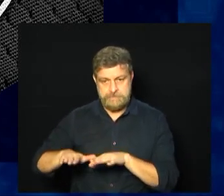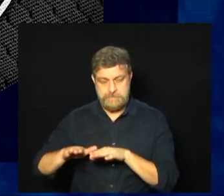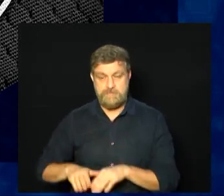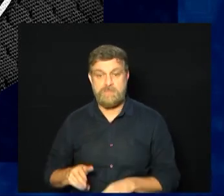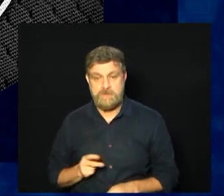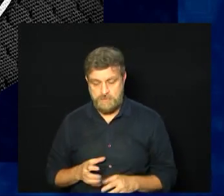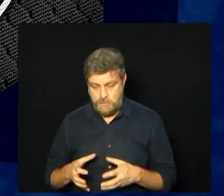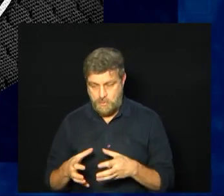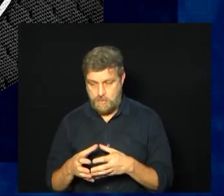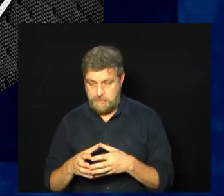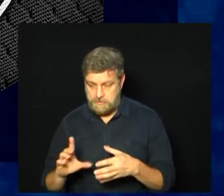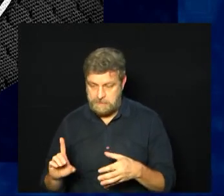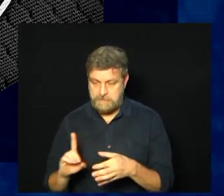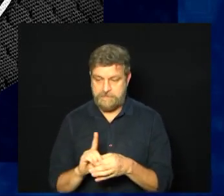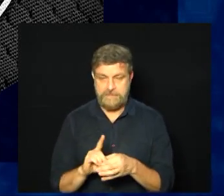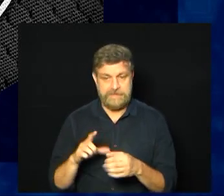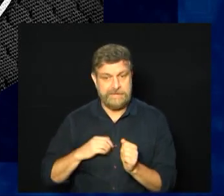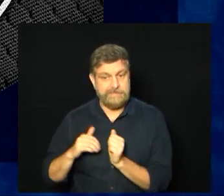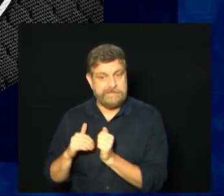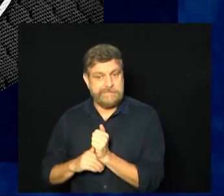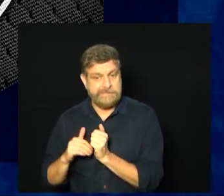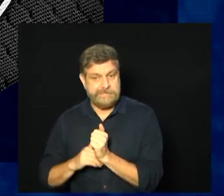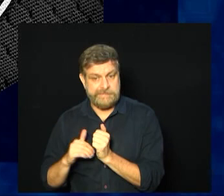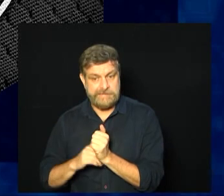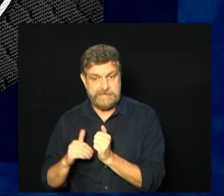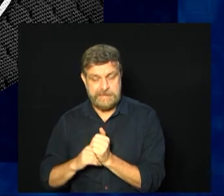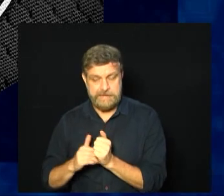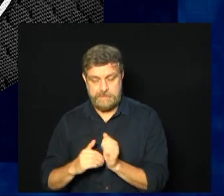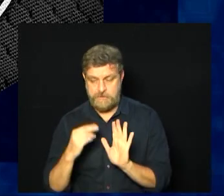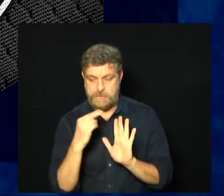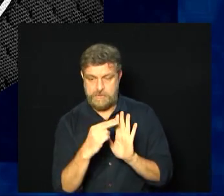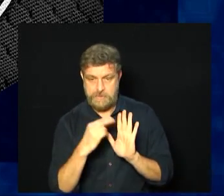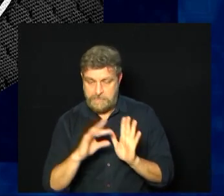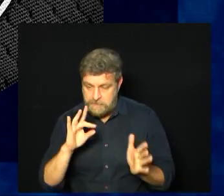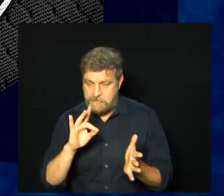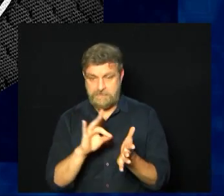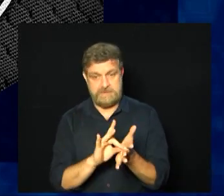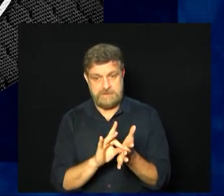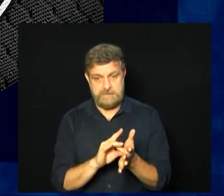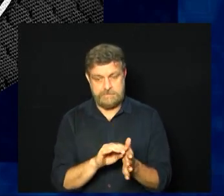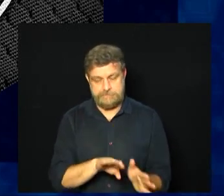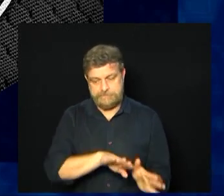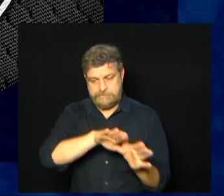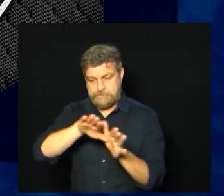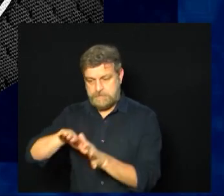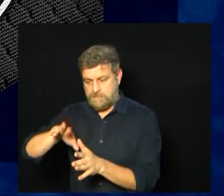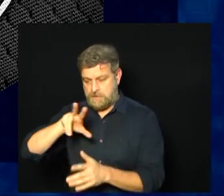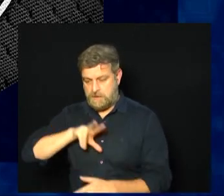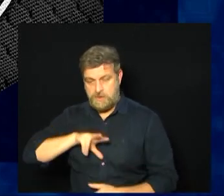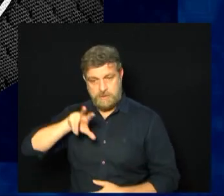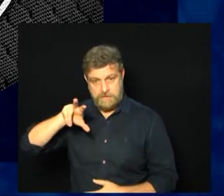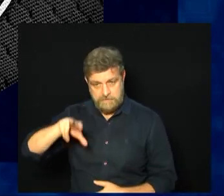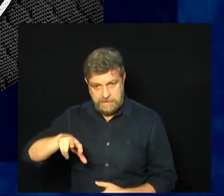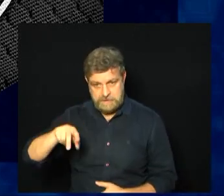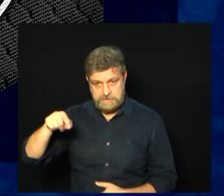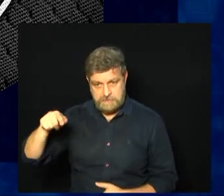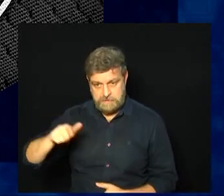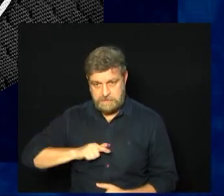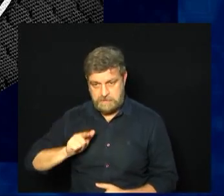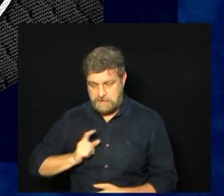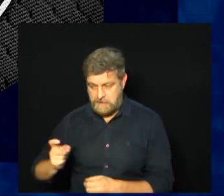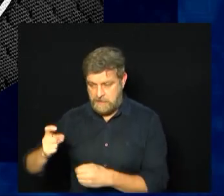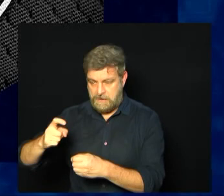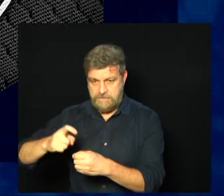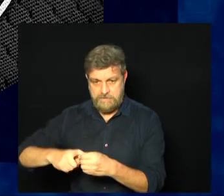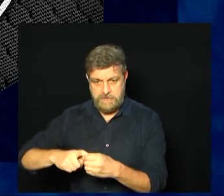equipe. Tem um certo mistério aí na formação titular do Guarani. E do outro lado, o Vasco da Gama conta com o retorno